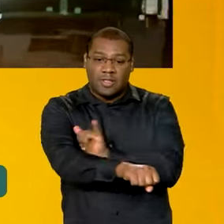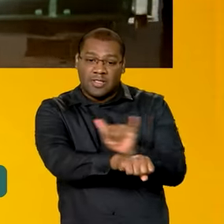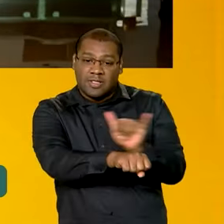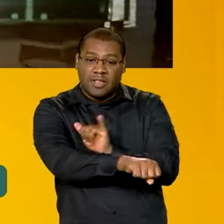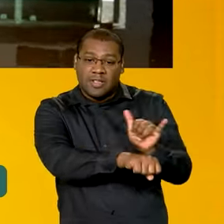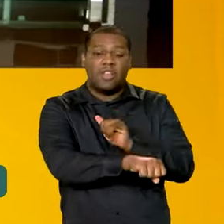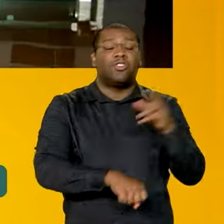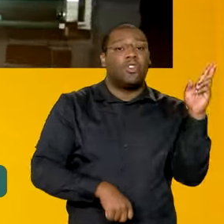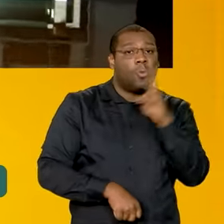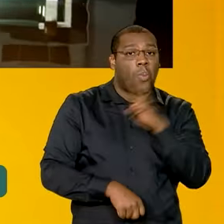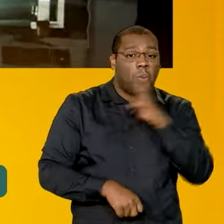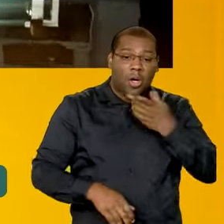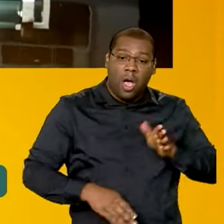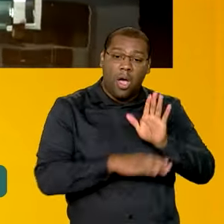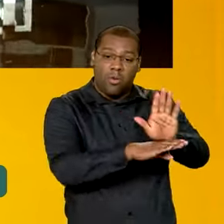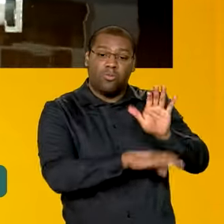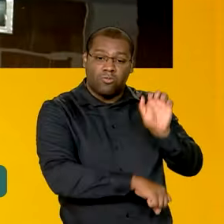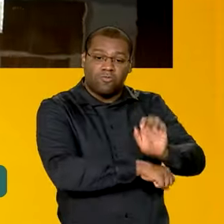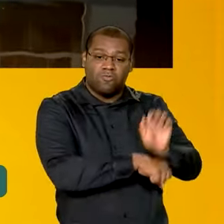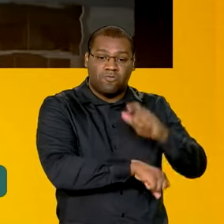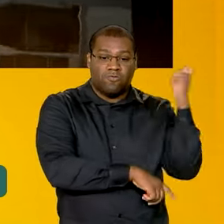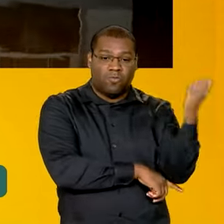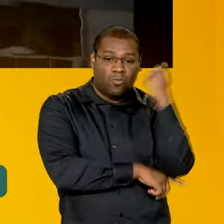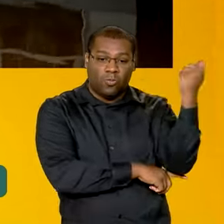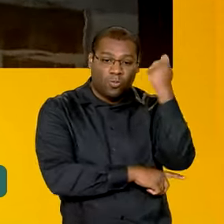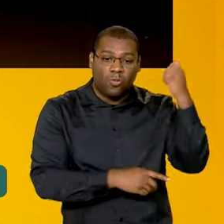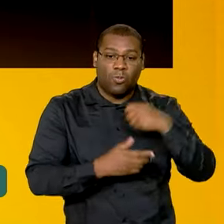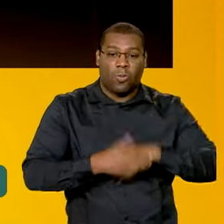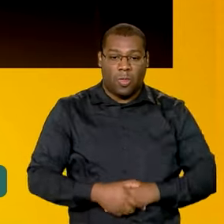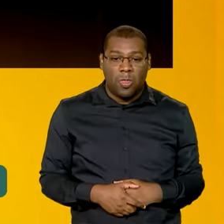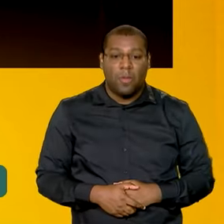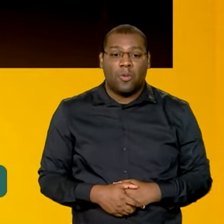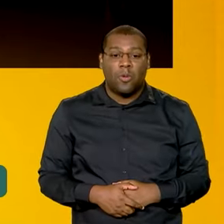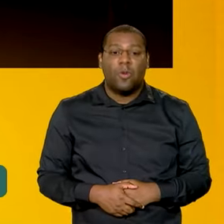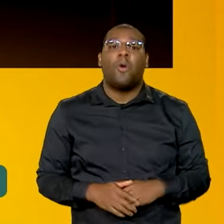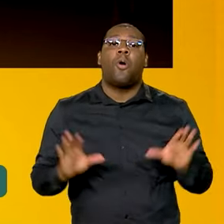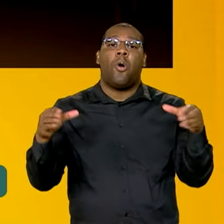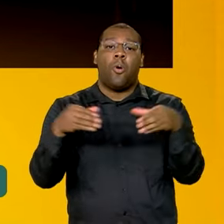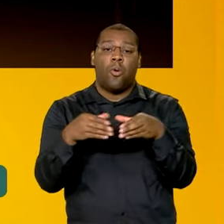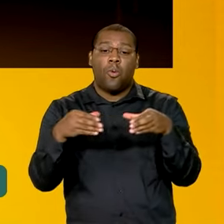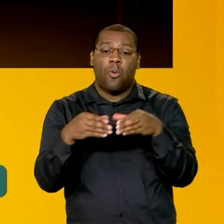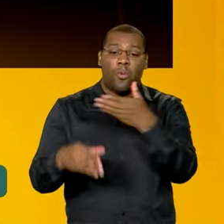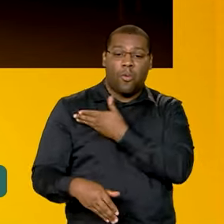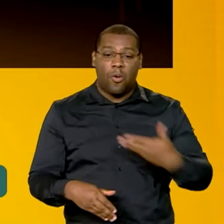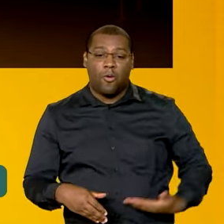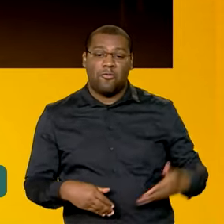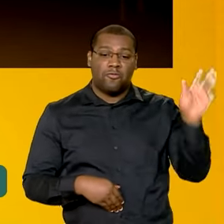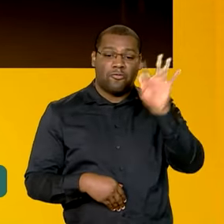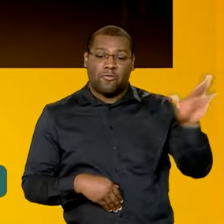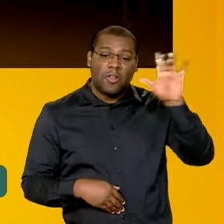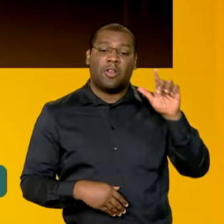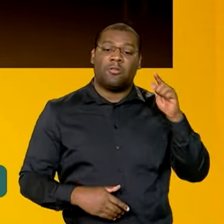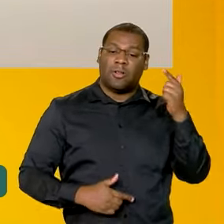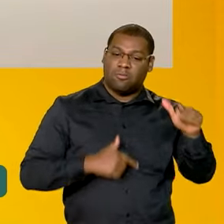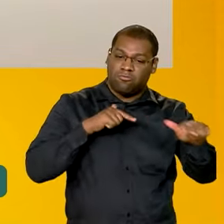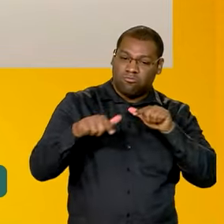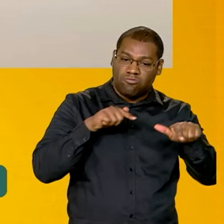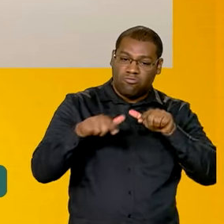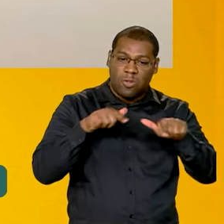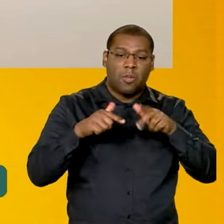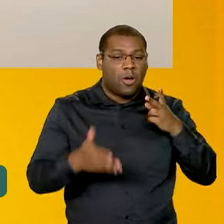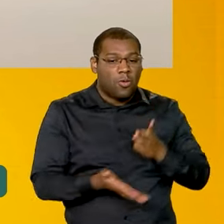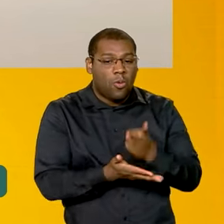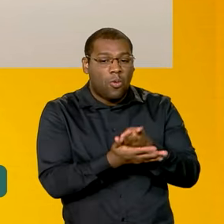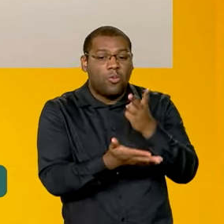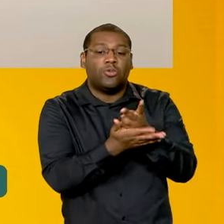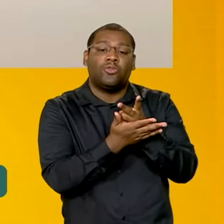das ações que ainda serão anunciadas. A força-tarefa do governo federal continua trabalhando para restabelecer os